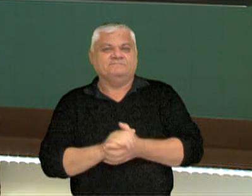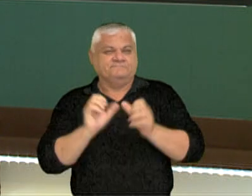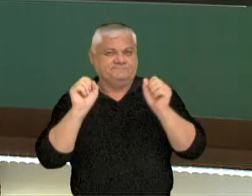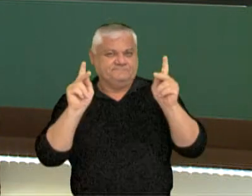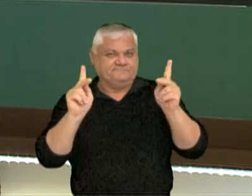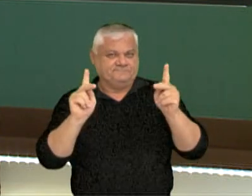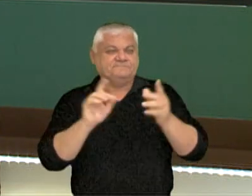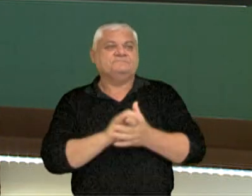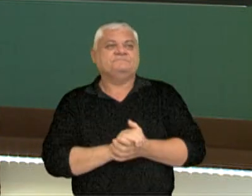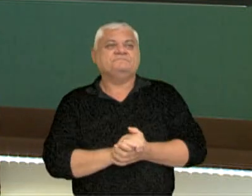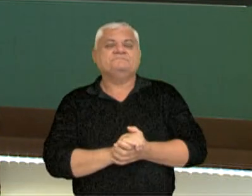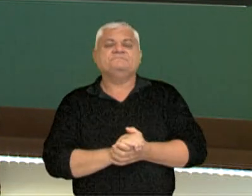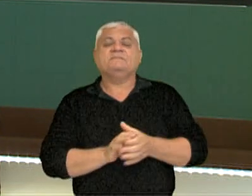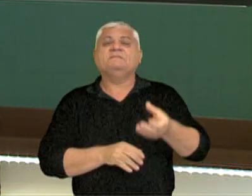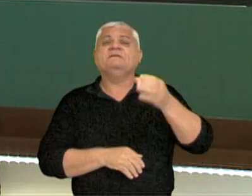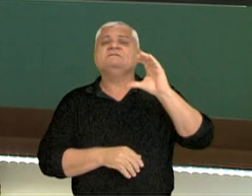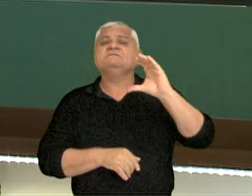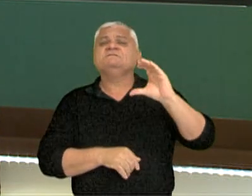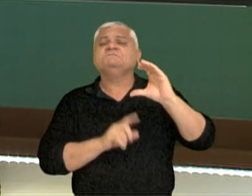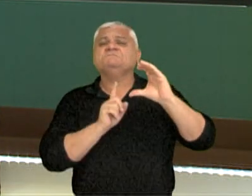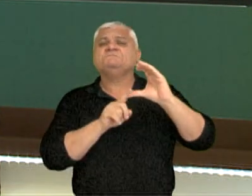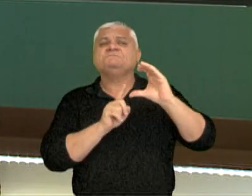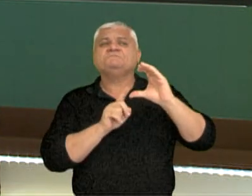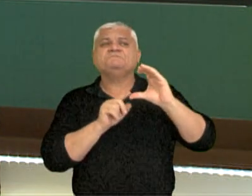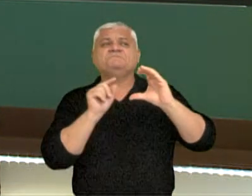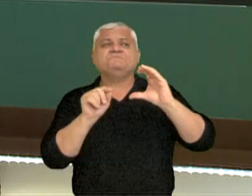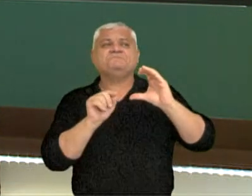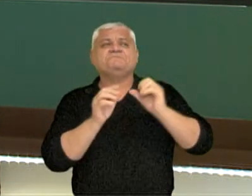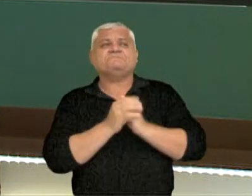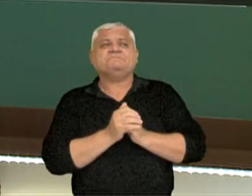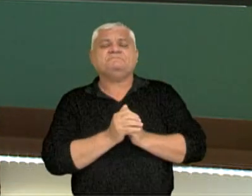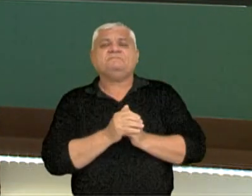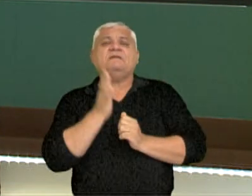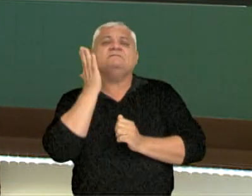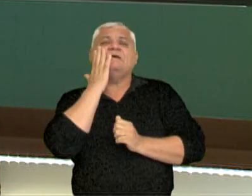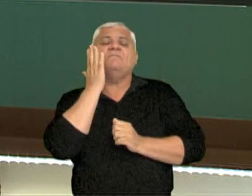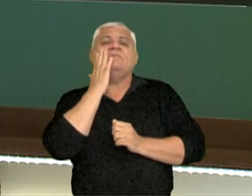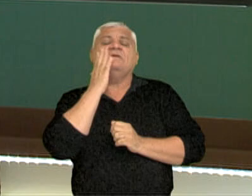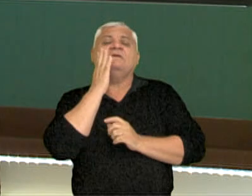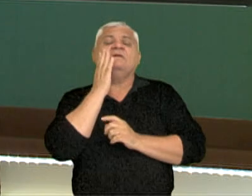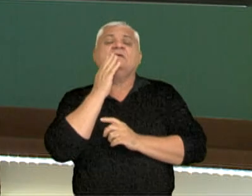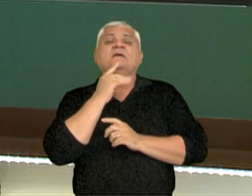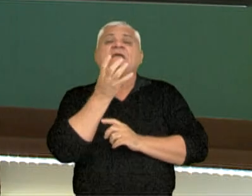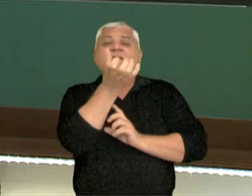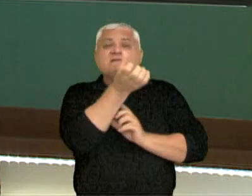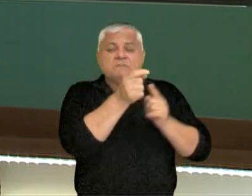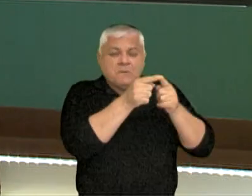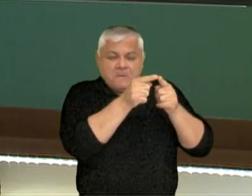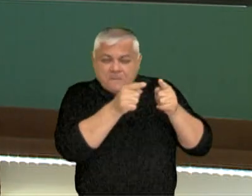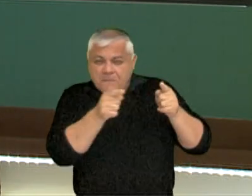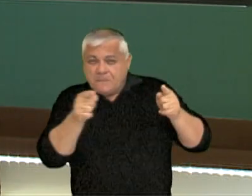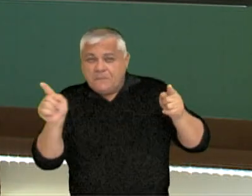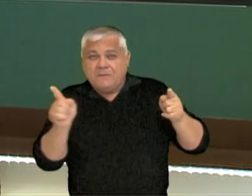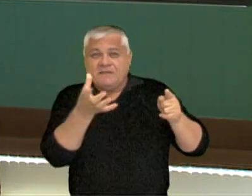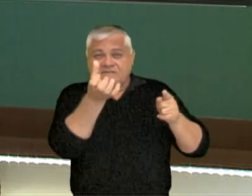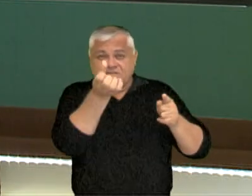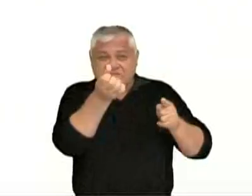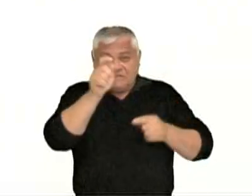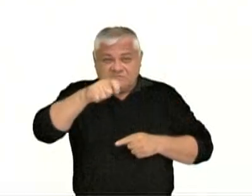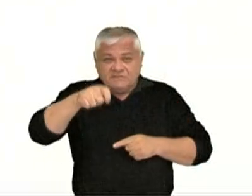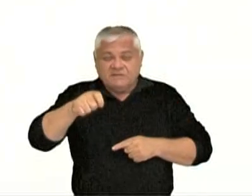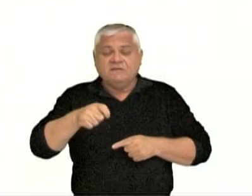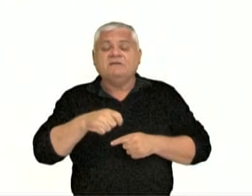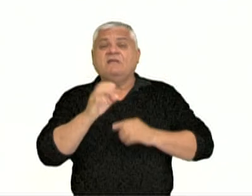ok? E na letra C? Veja, na letra C ele quer saber se durante 6 meses